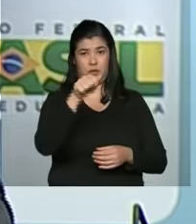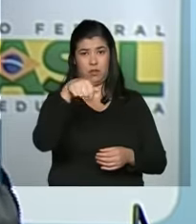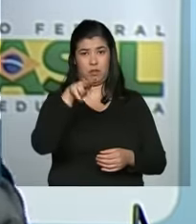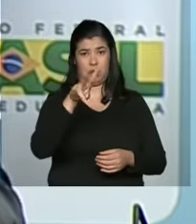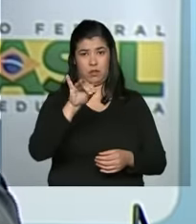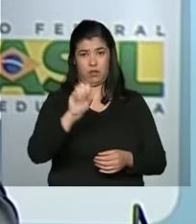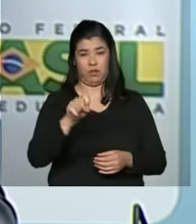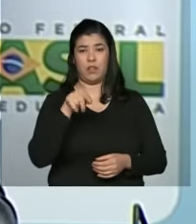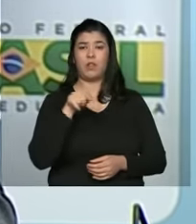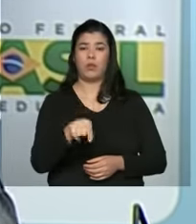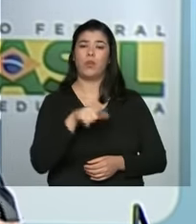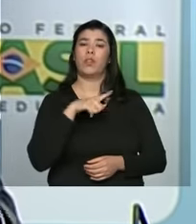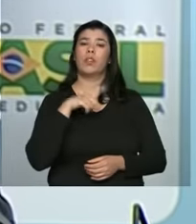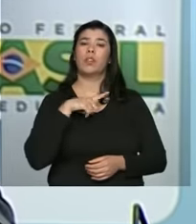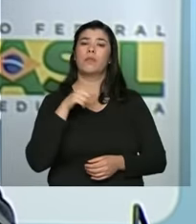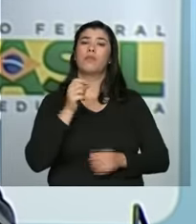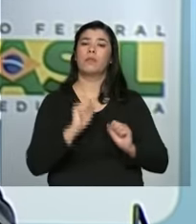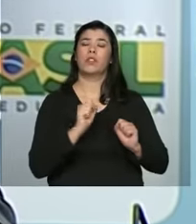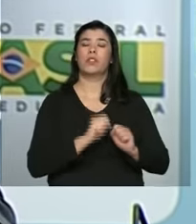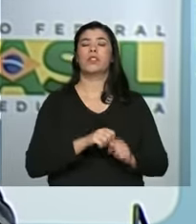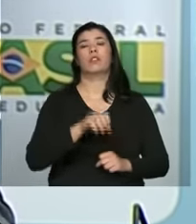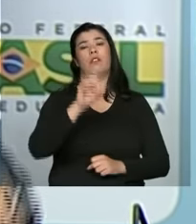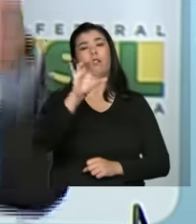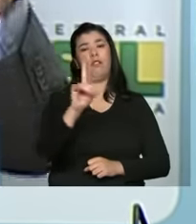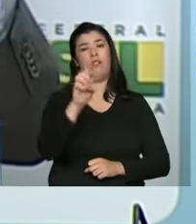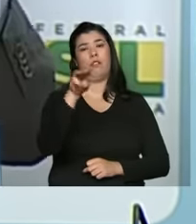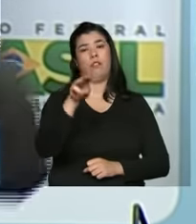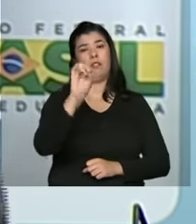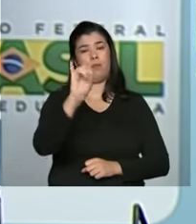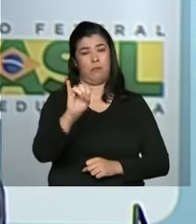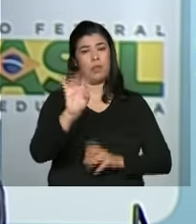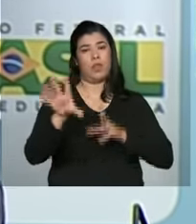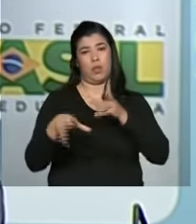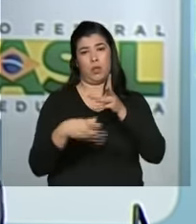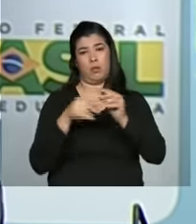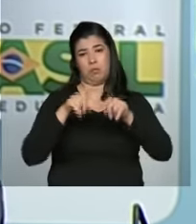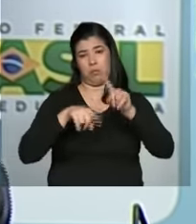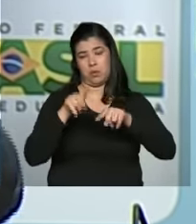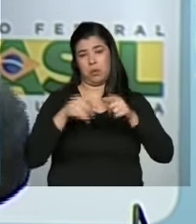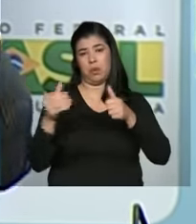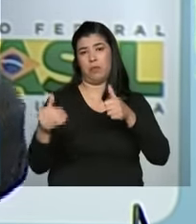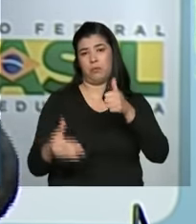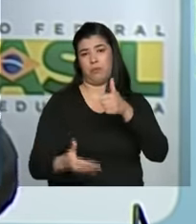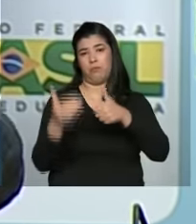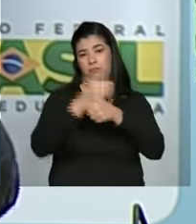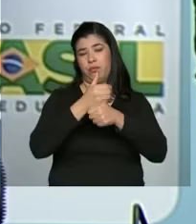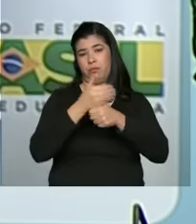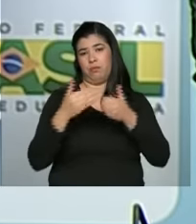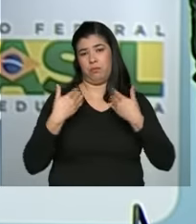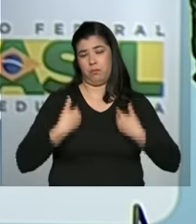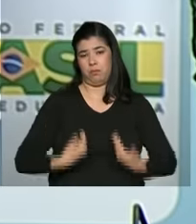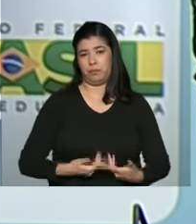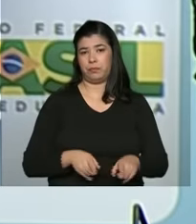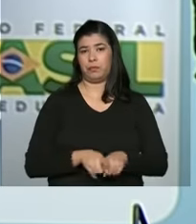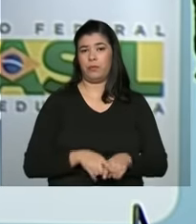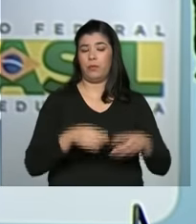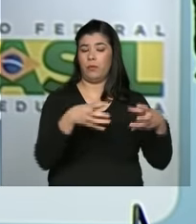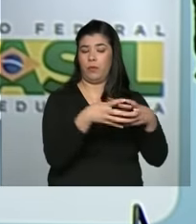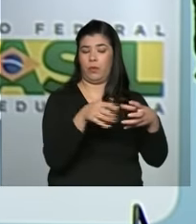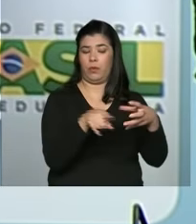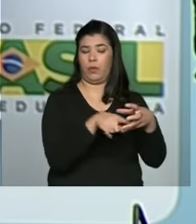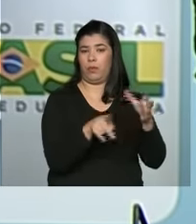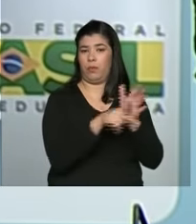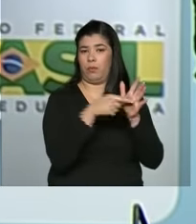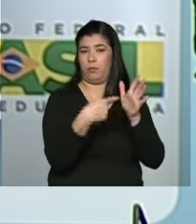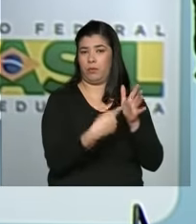dispositivos médicos implantáveis num grupo menor de categorias Porque da mesma categoria Você pode ter